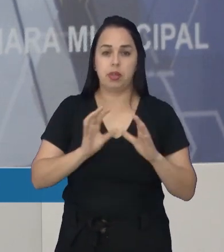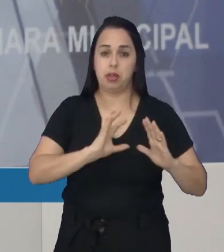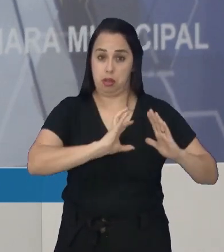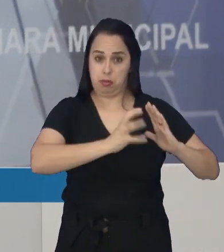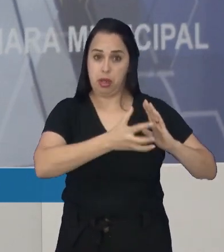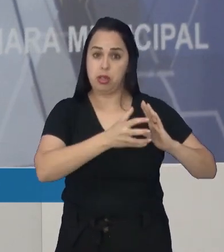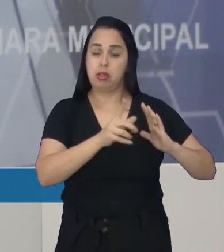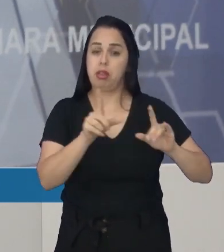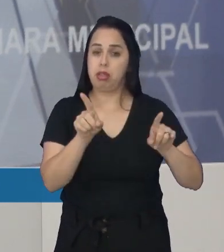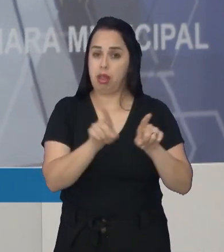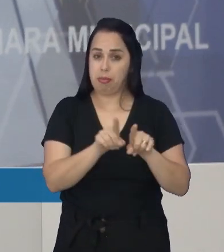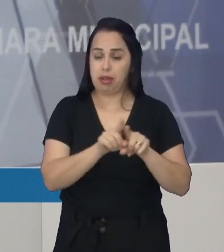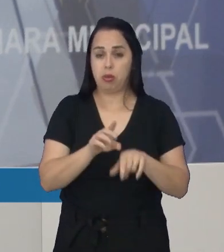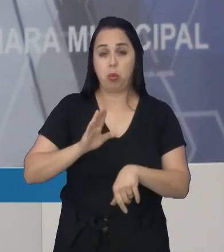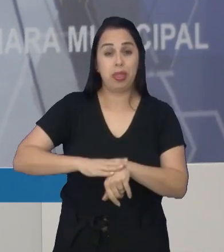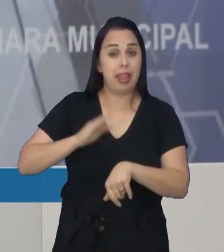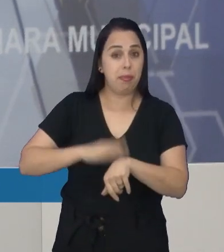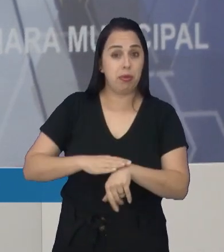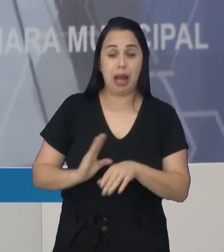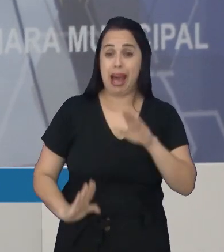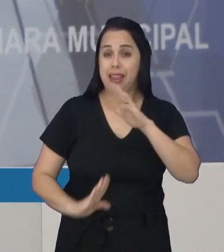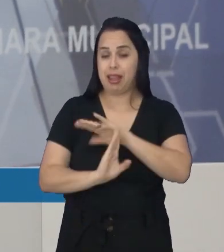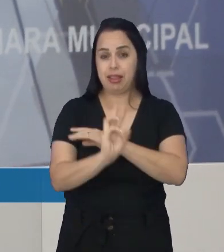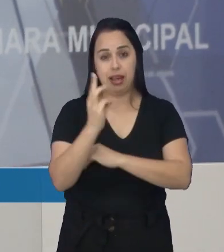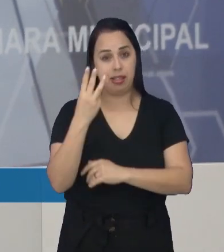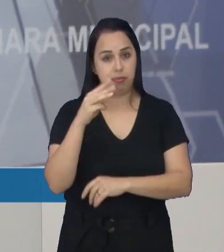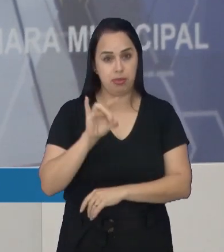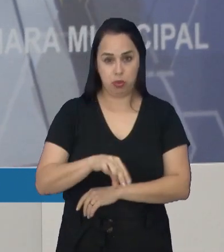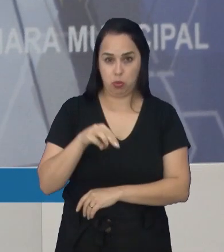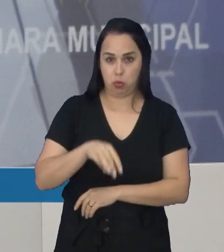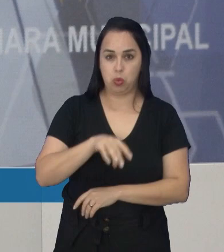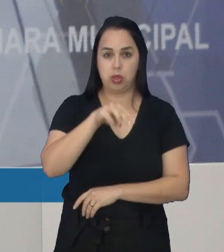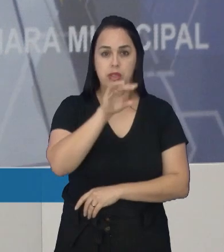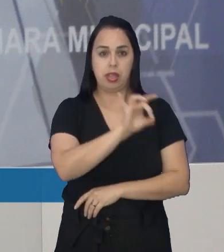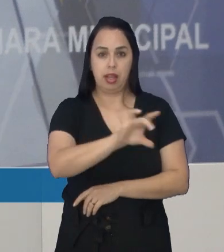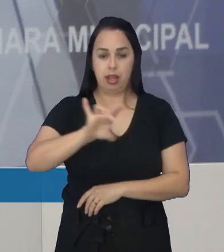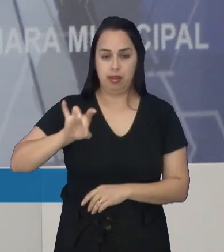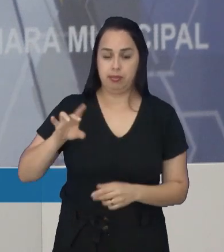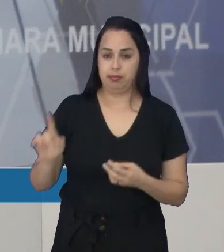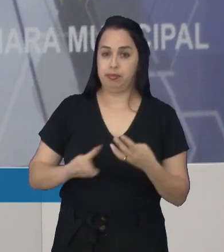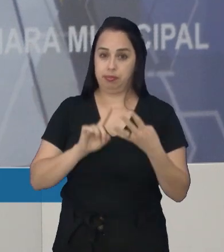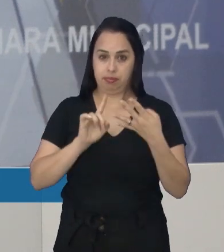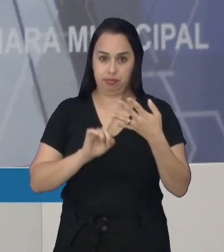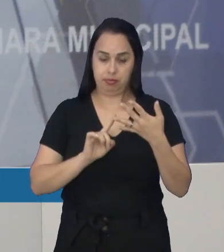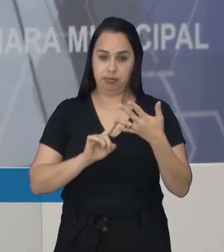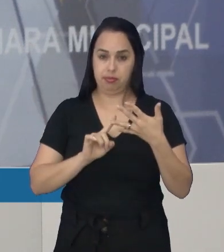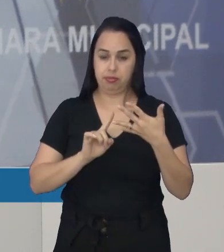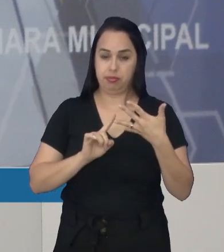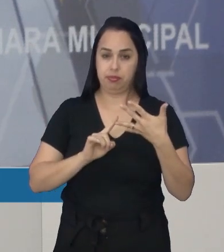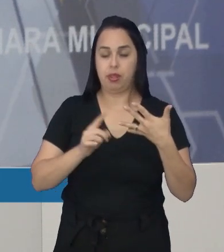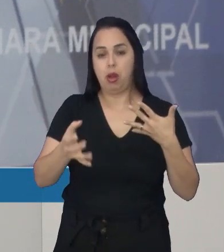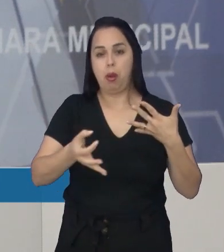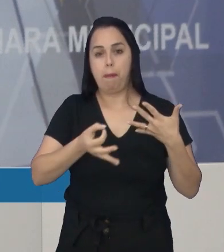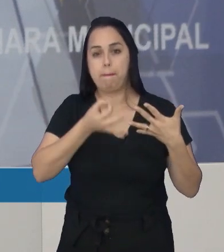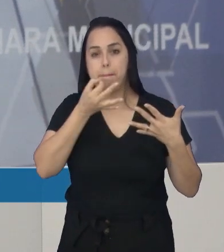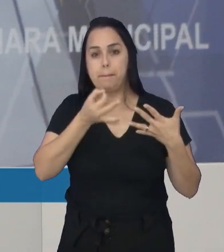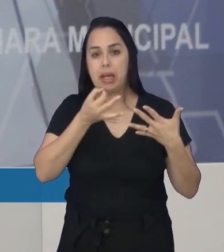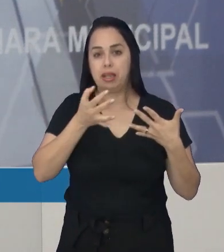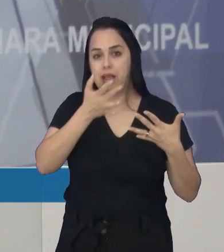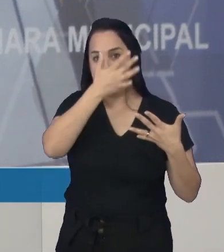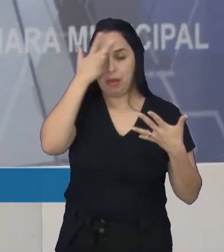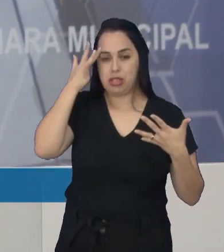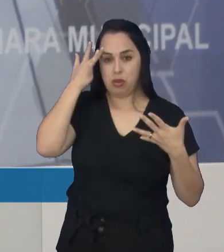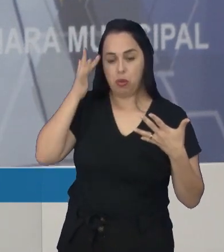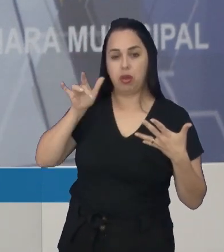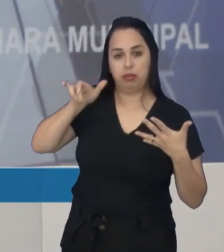políticos com duração máxima de três minutos para cada um quarta parte comentários por parte do representante